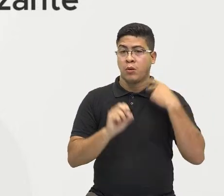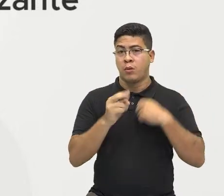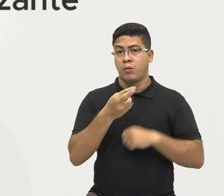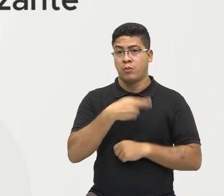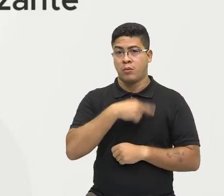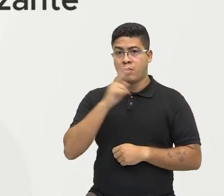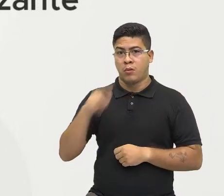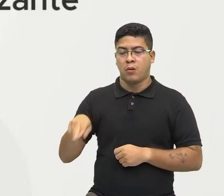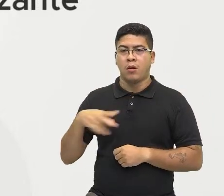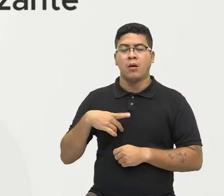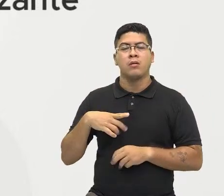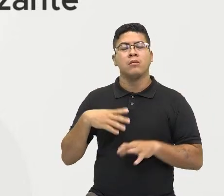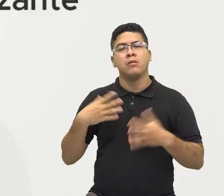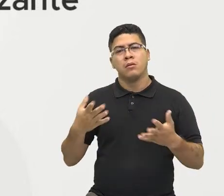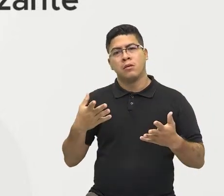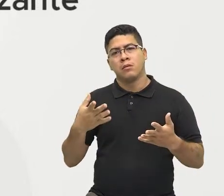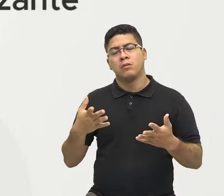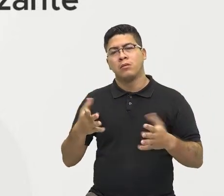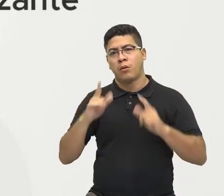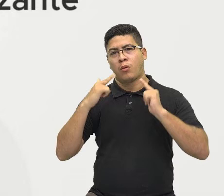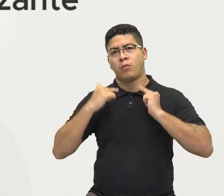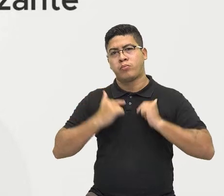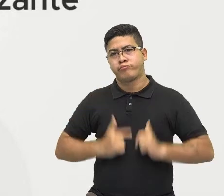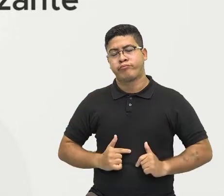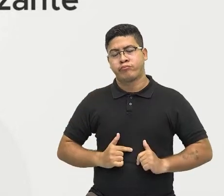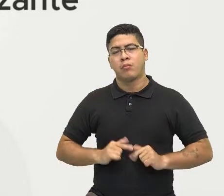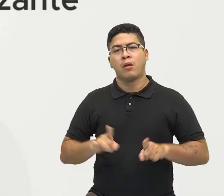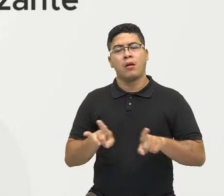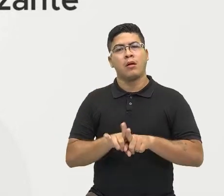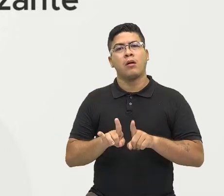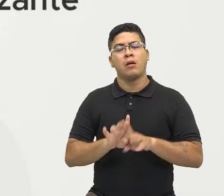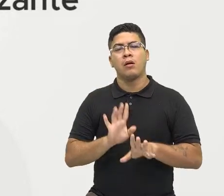mas neutra, prezando por uma temática